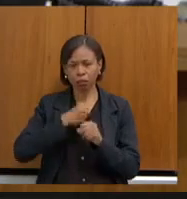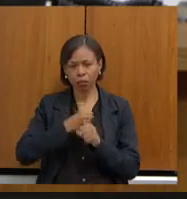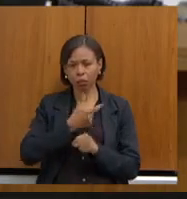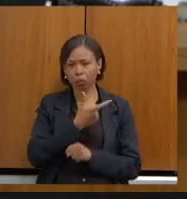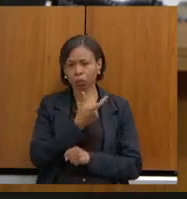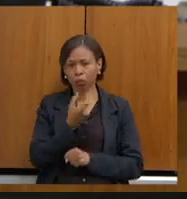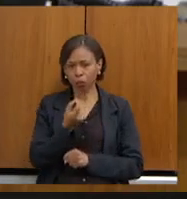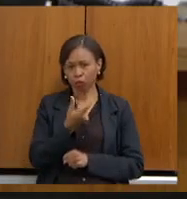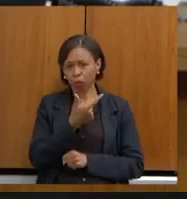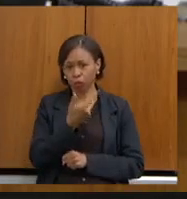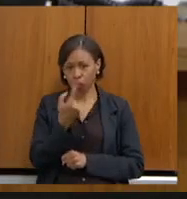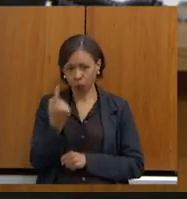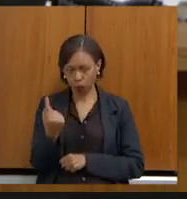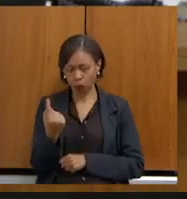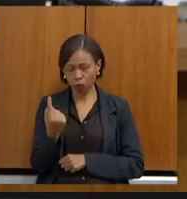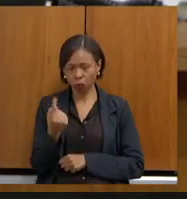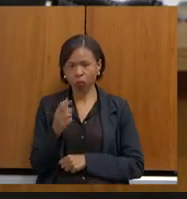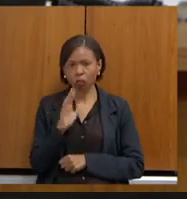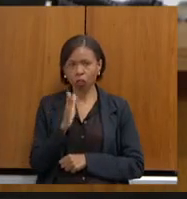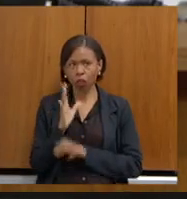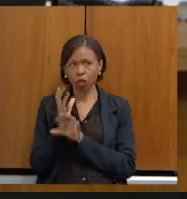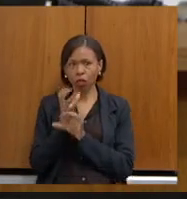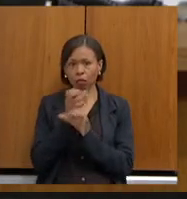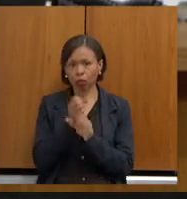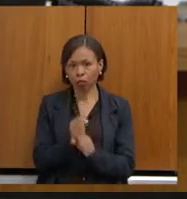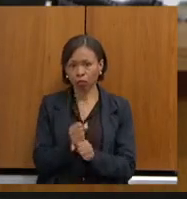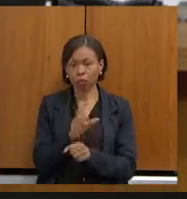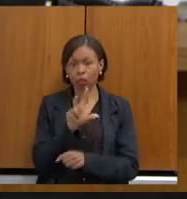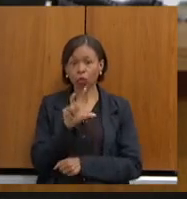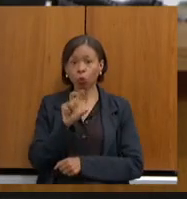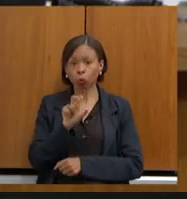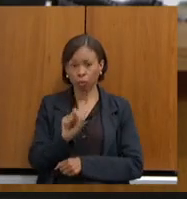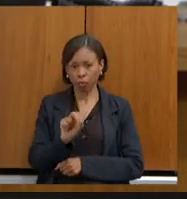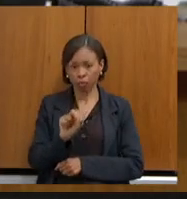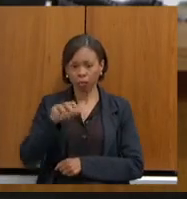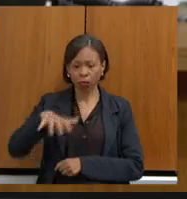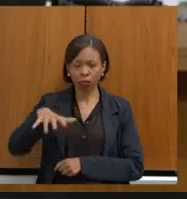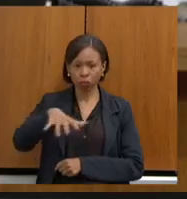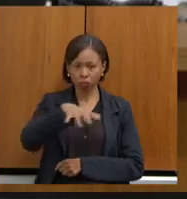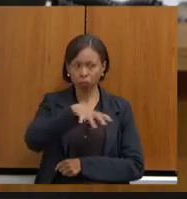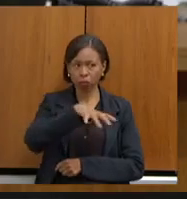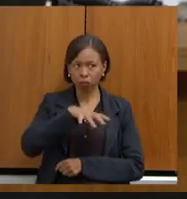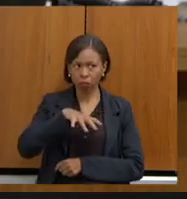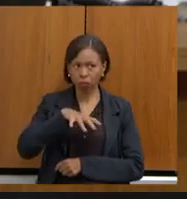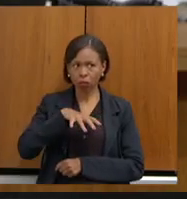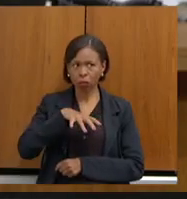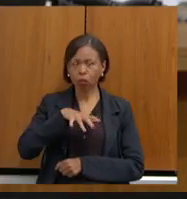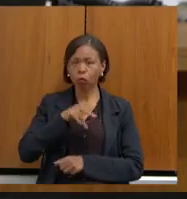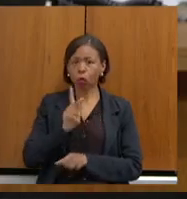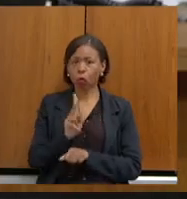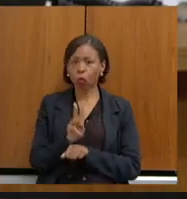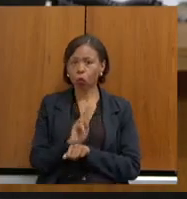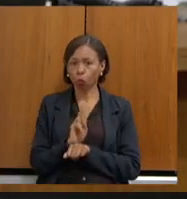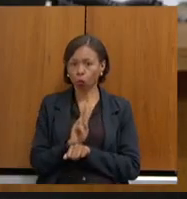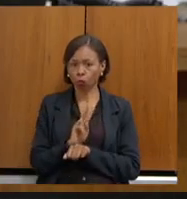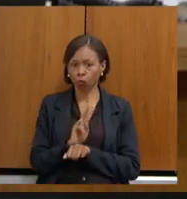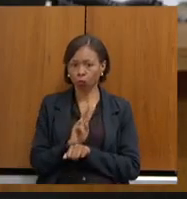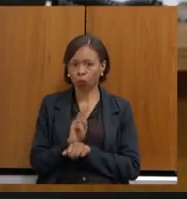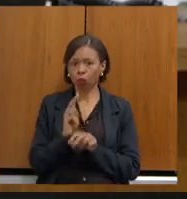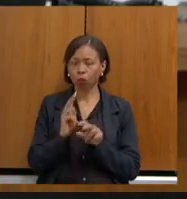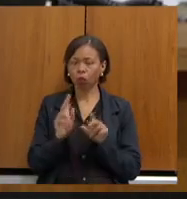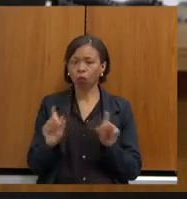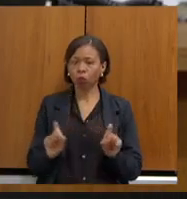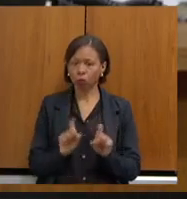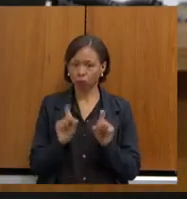chegarmos a 50 unidades com o plantão digital Esse é o planejamento é o nosso compromisso